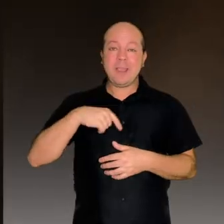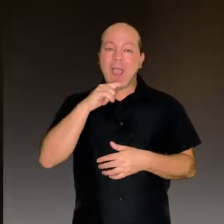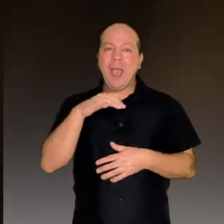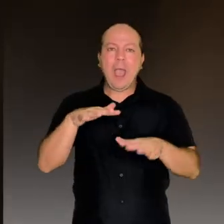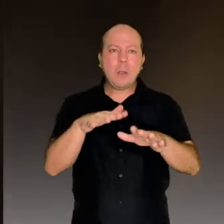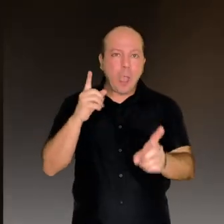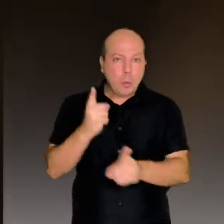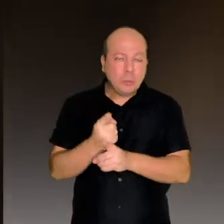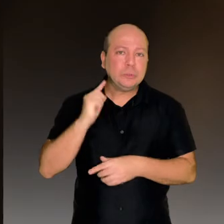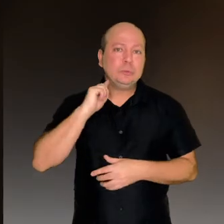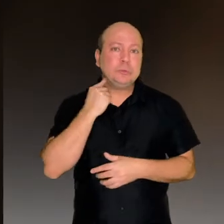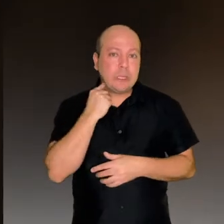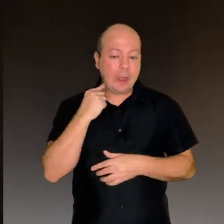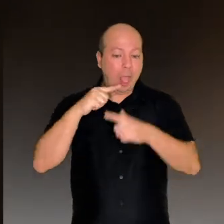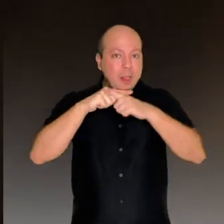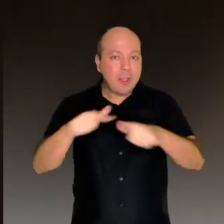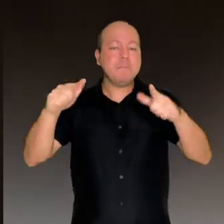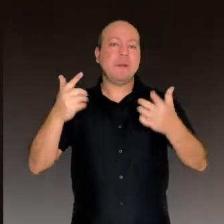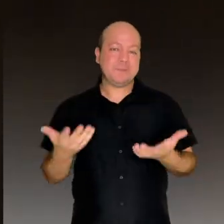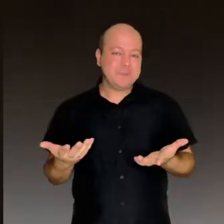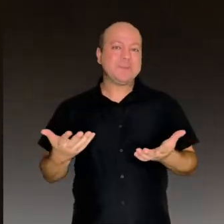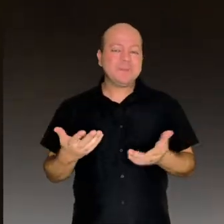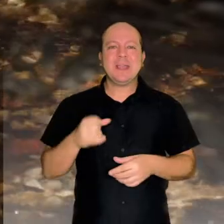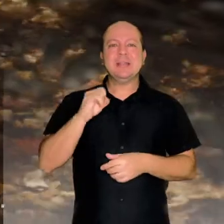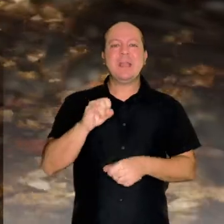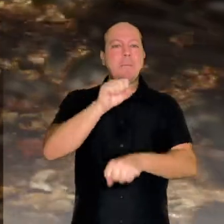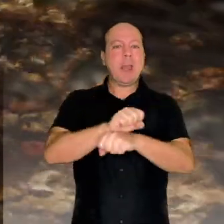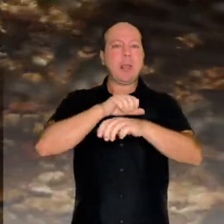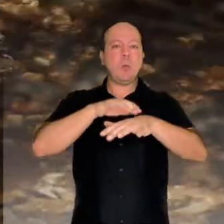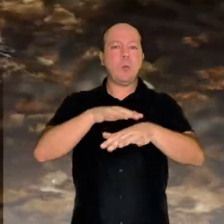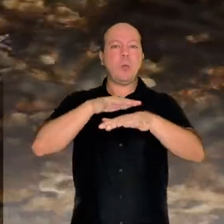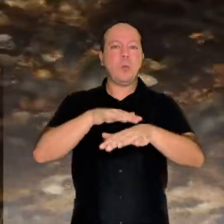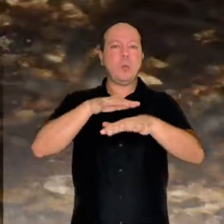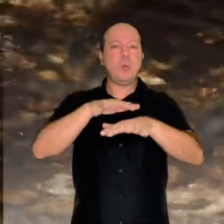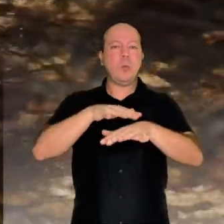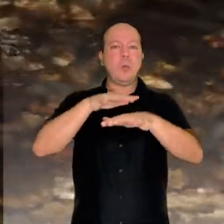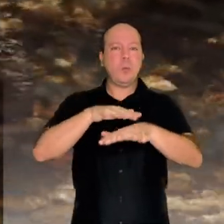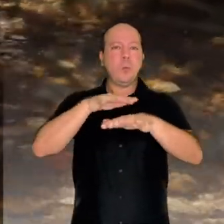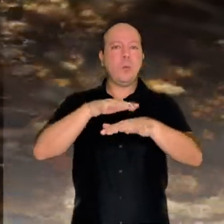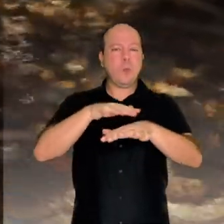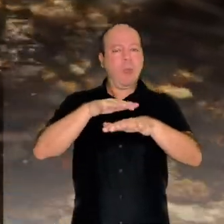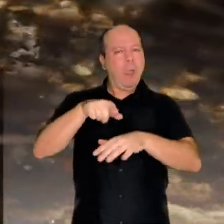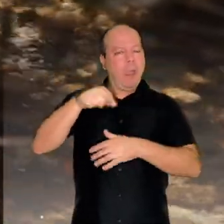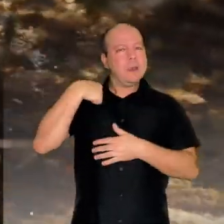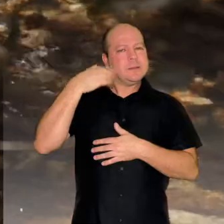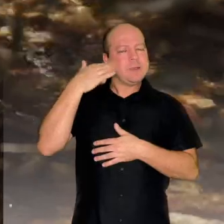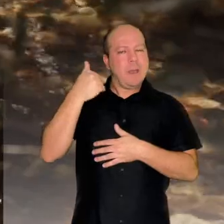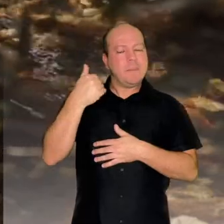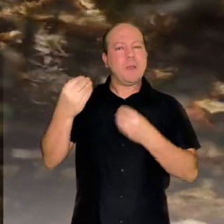Se a água encontra com uma sujeira, ela limpa. Se ela ficar parada, estraga. Ela tem que estar